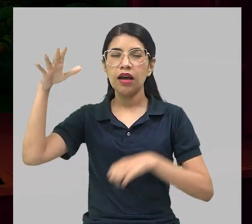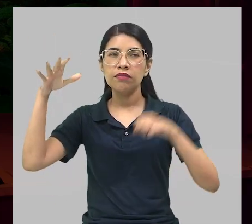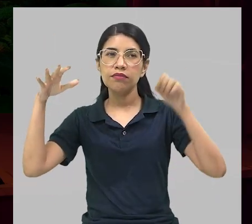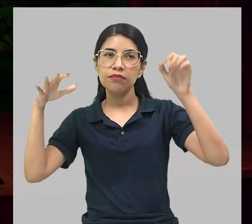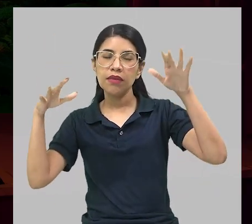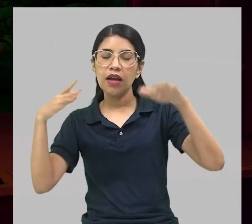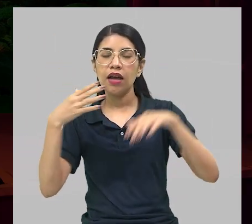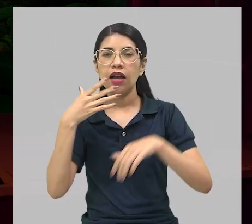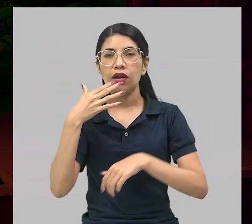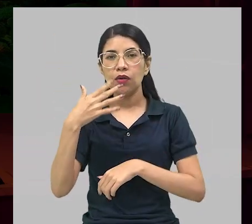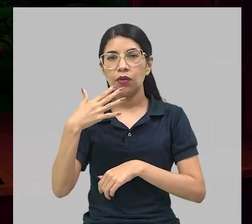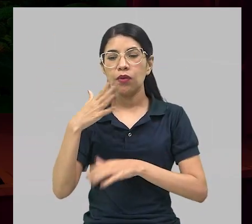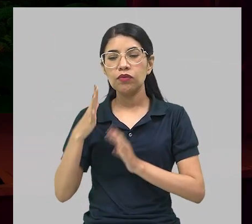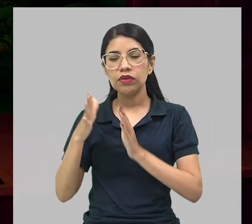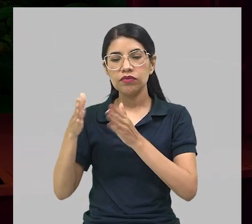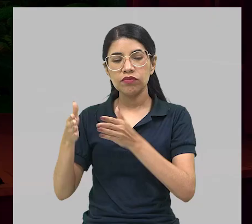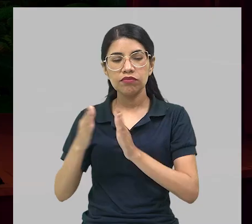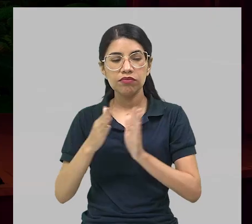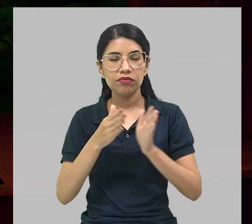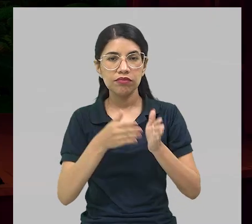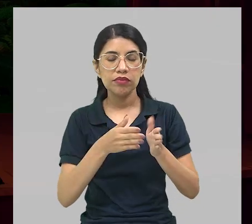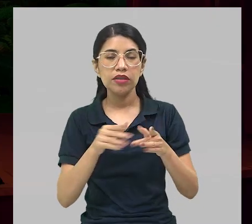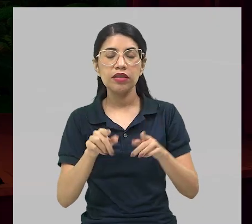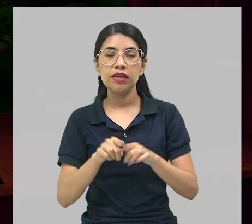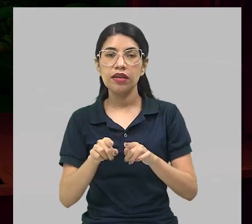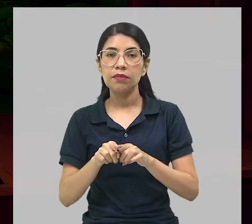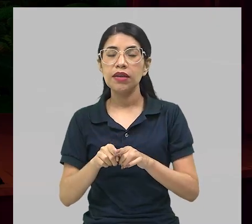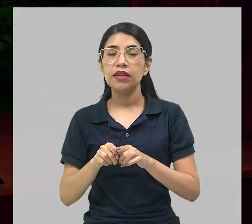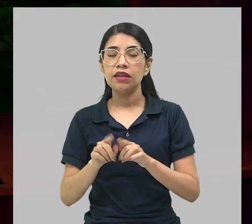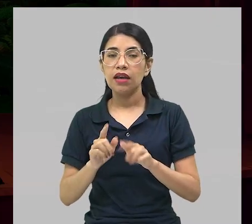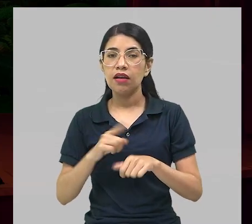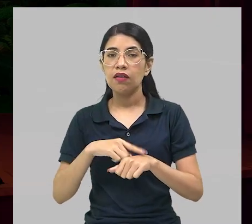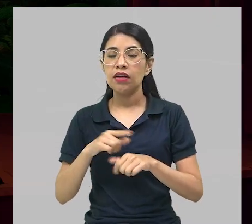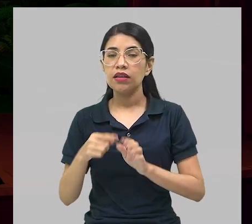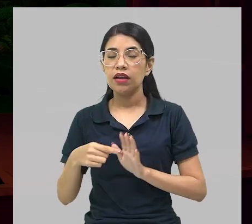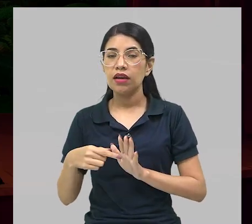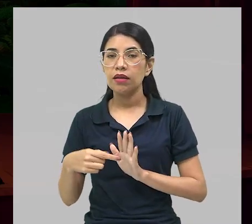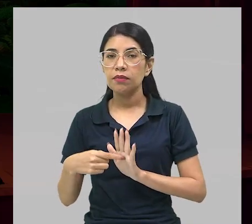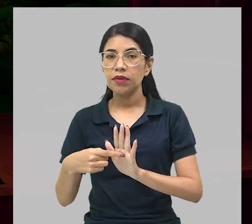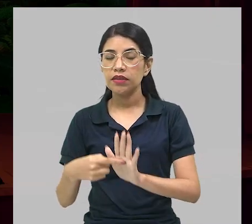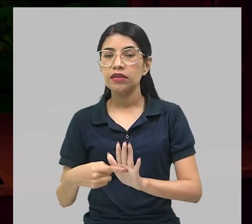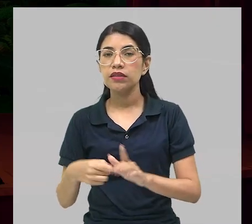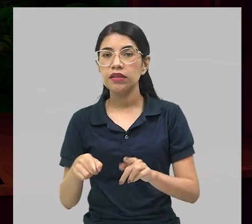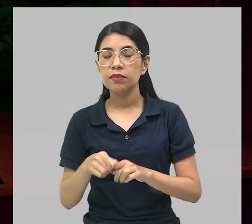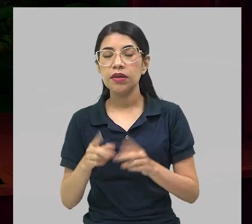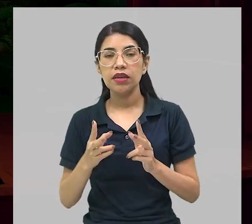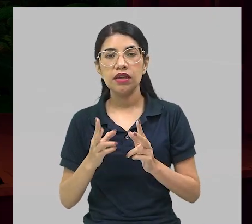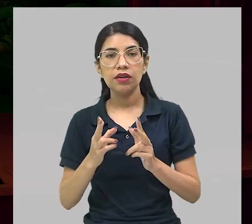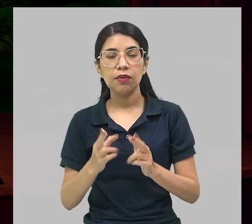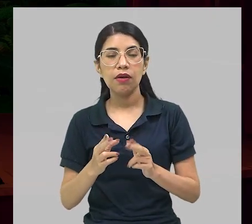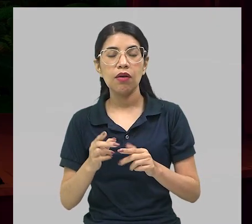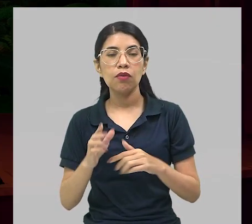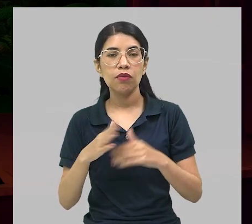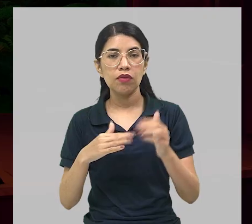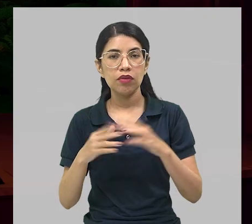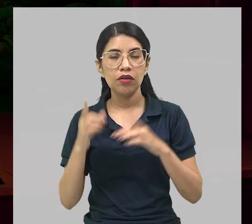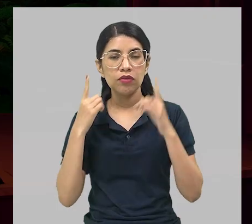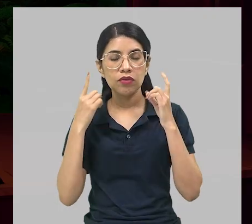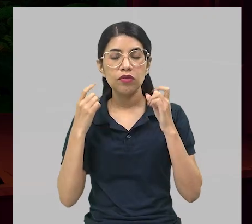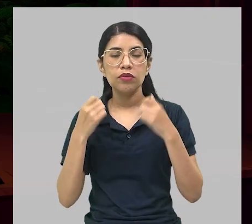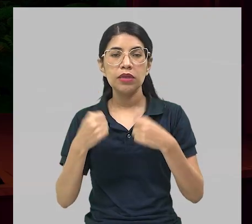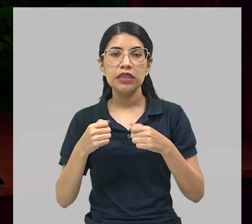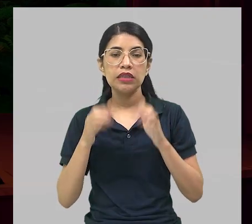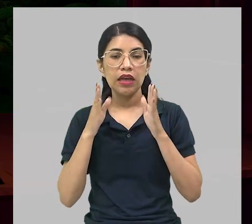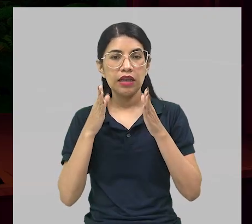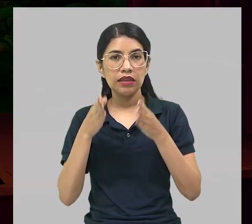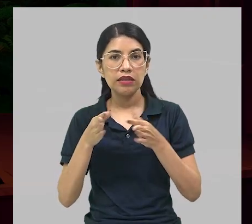de luz aqui, ele vai direcionar. E no momento da ação cênica, assim como o sonoplasta, ele tem que estar acompanhando passo